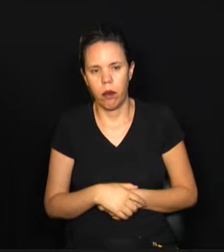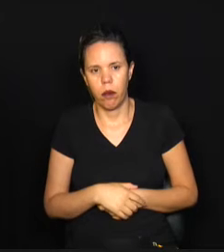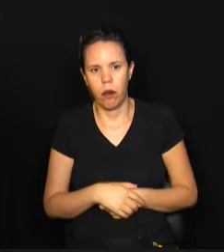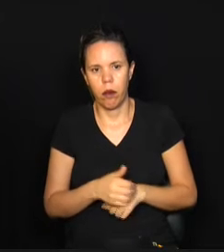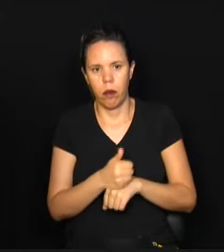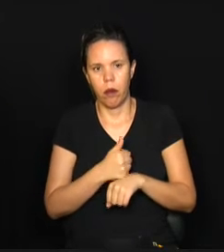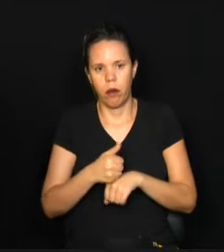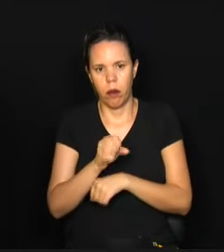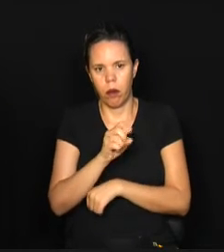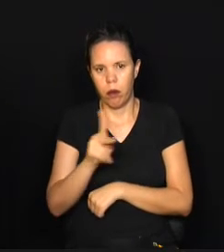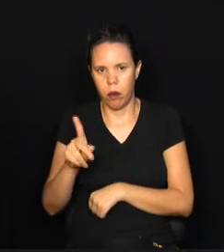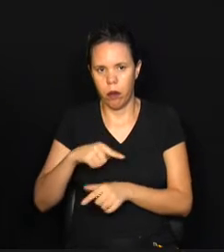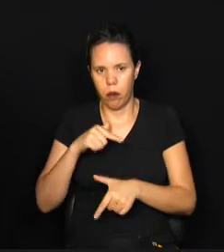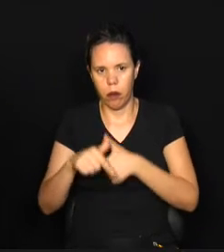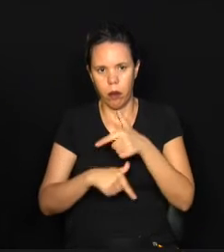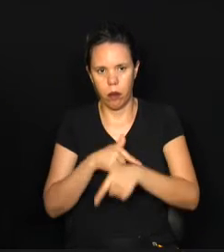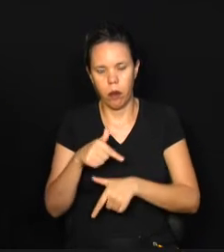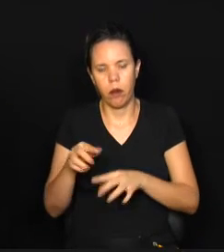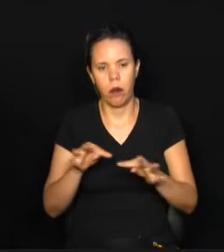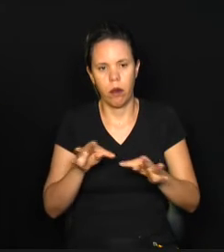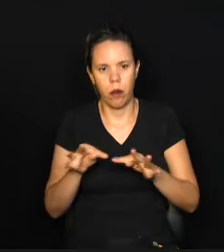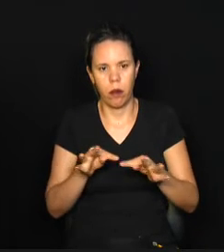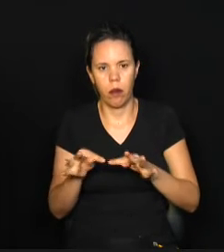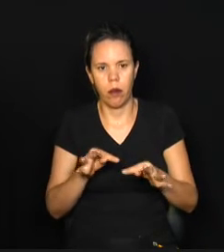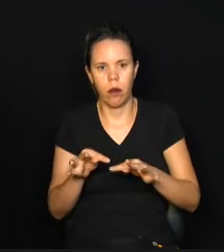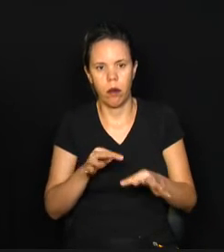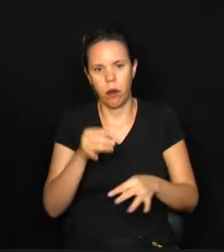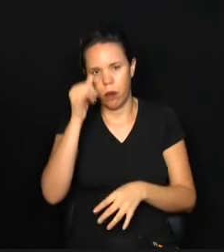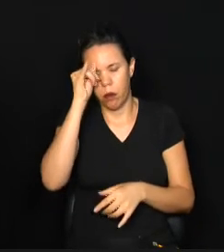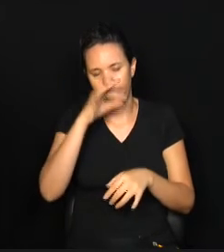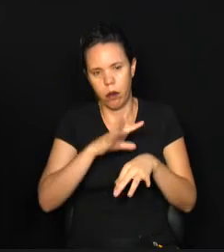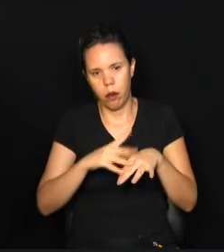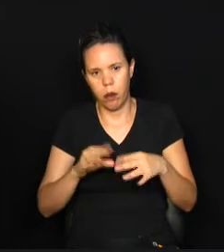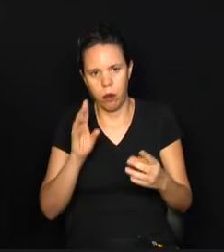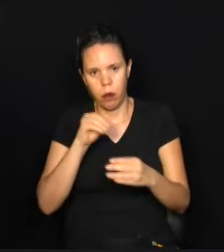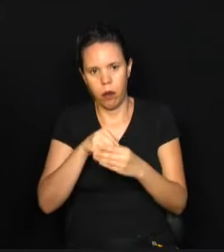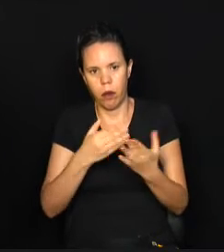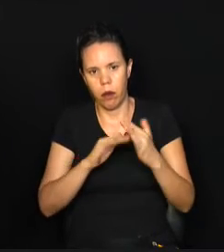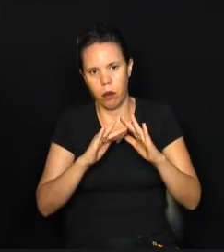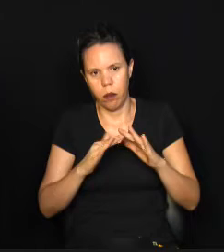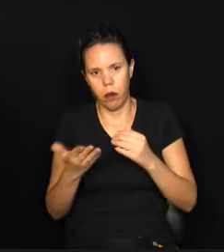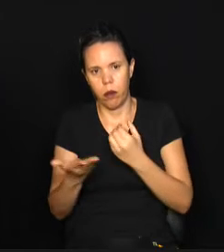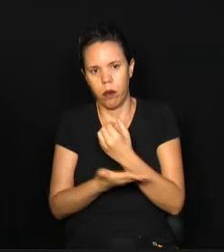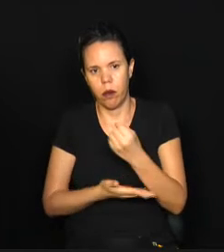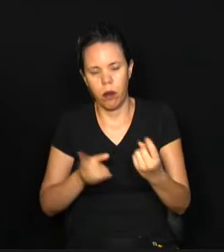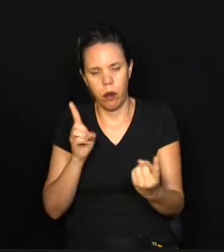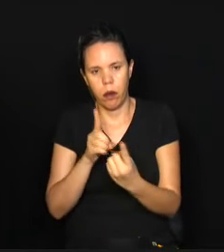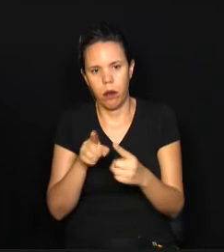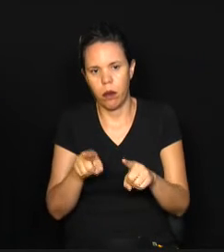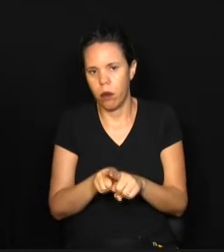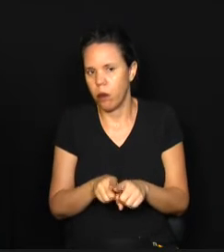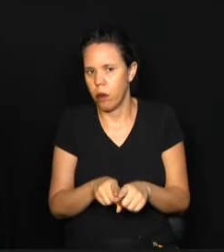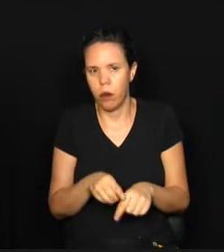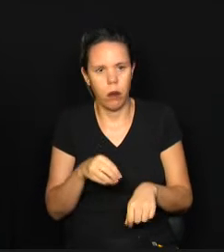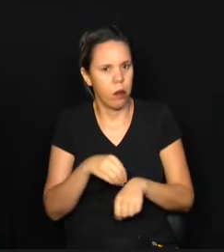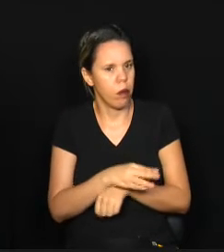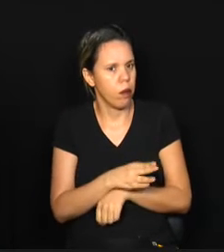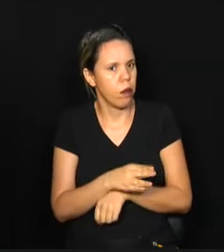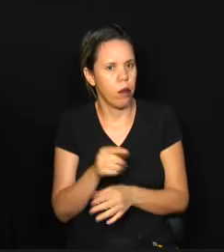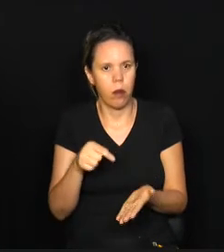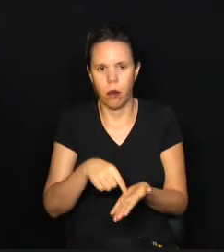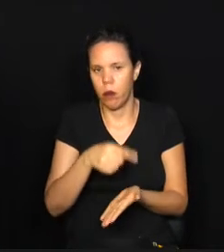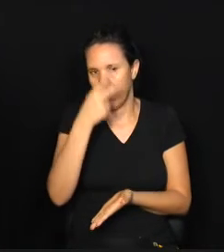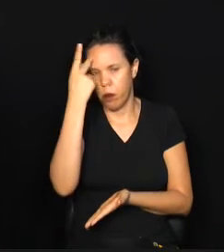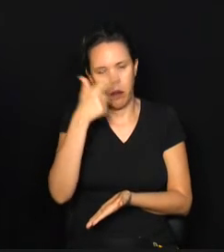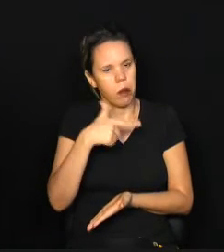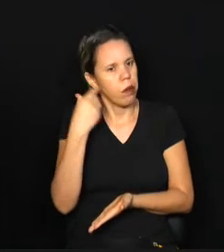optometristas fizessem um trabalho preventivo dentro das escolas, fazendo o atendimento primário e não passassem para as mãos de pessoas que não